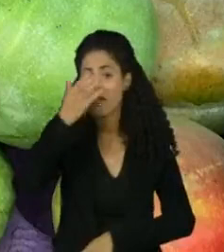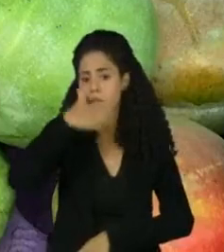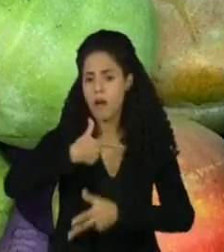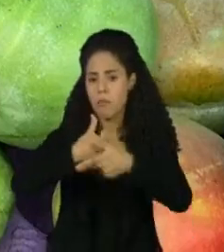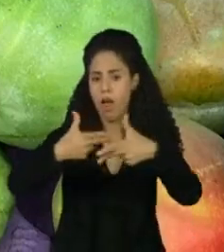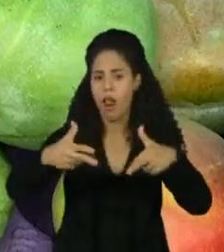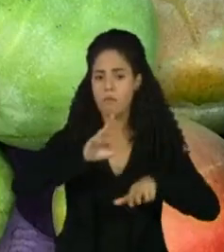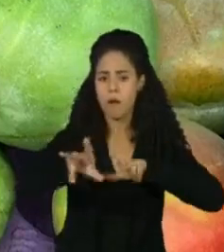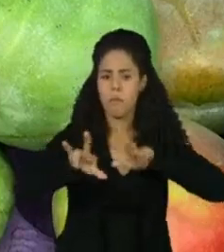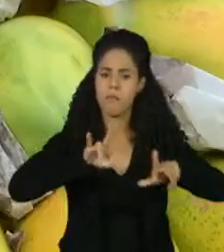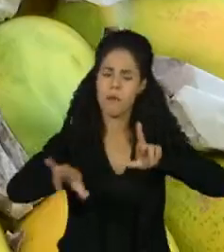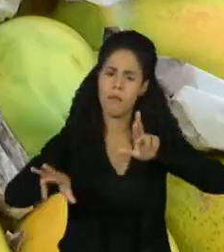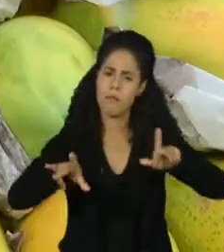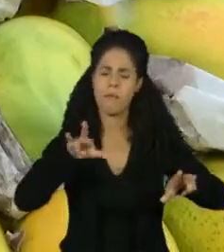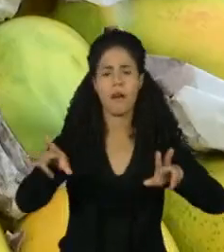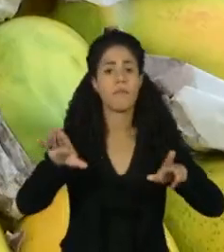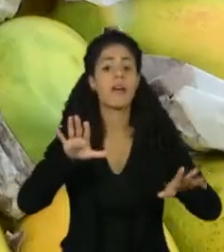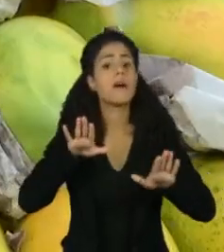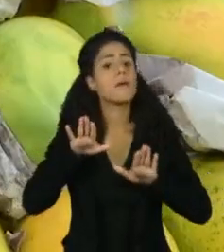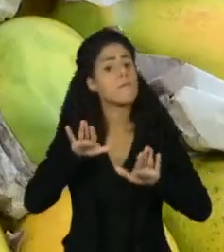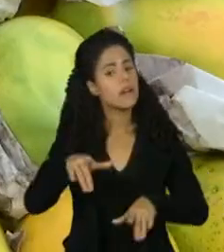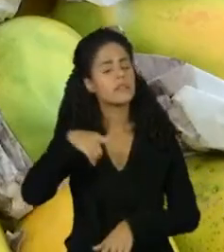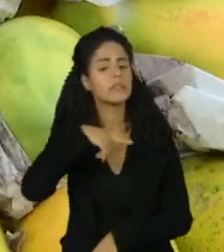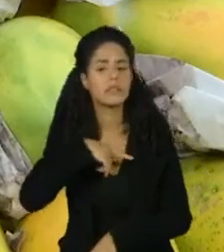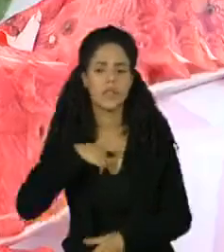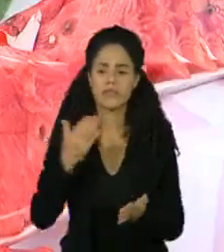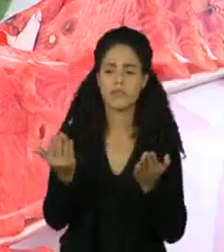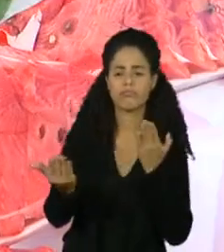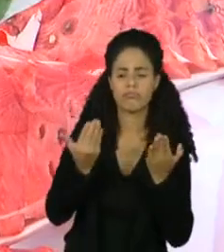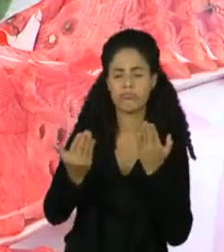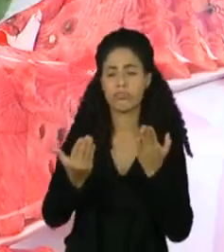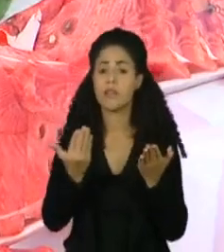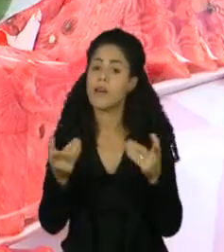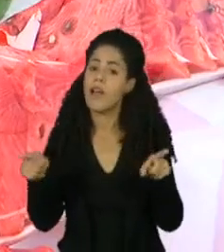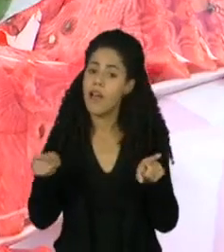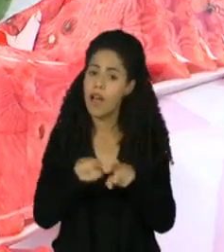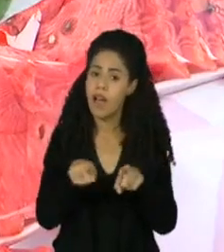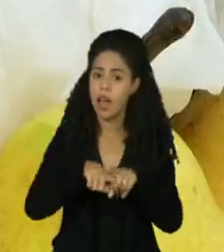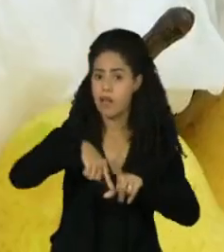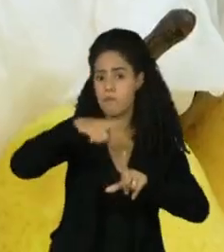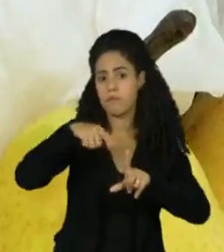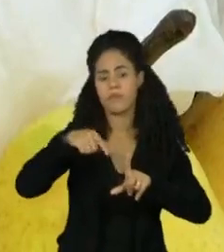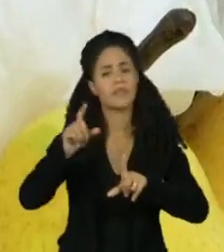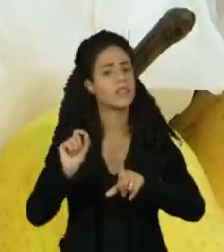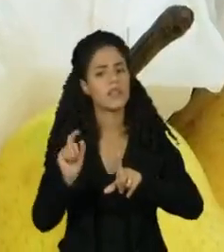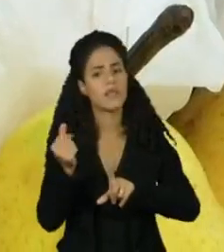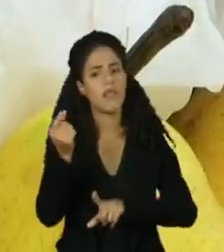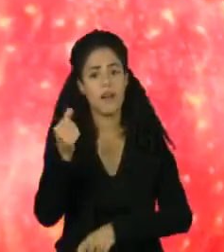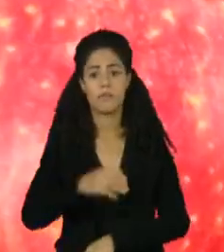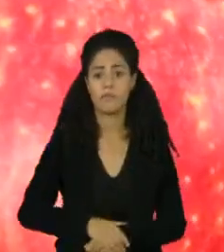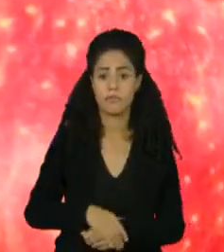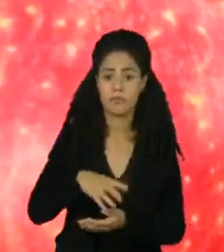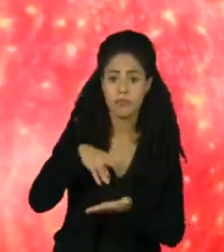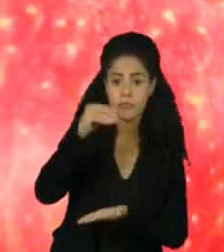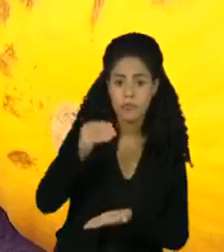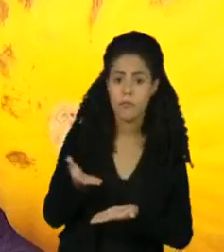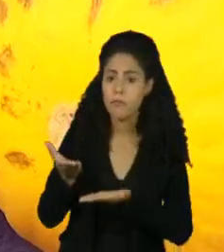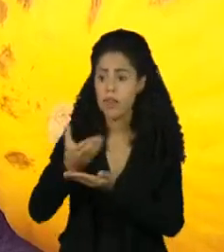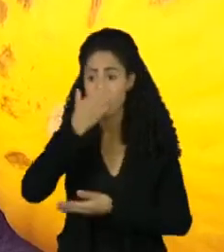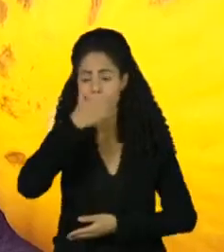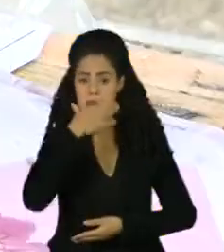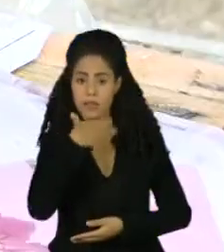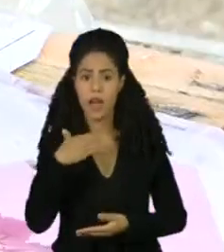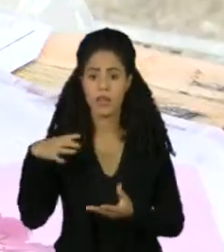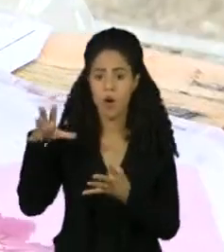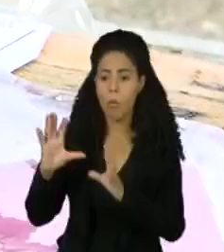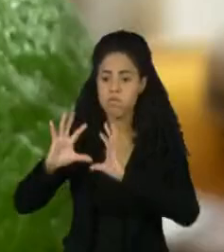nutricionais únicas, mas alguns similares podem ser uma opção em época de preços altos. É o caso da pera para a maçã, do